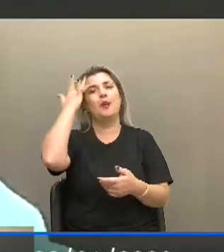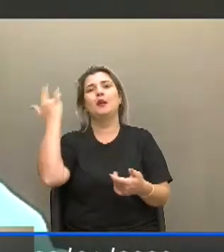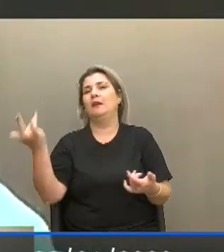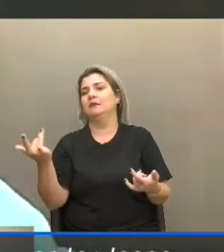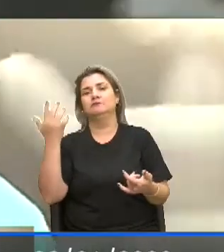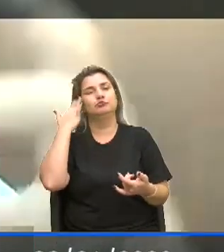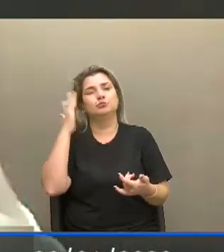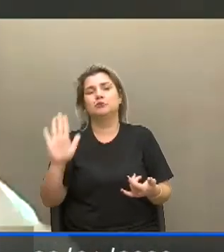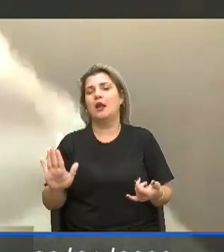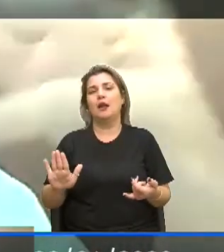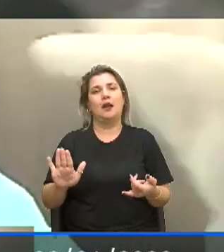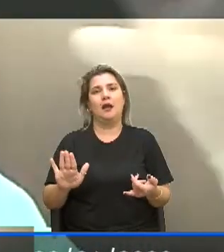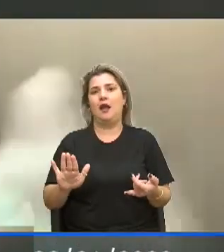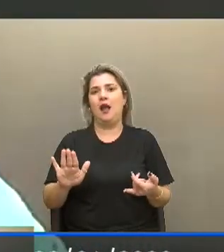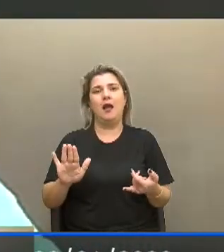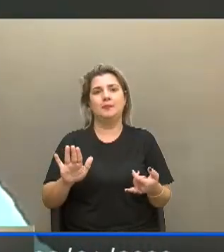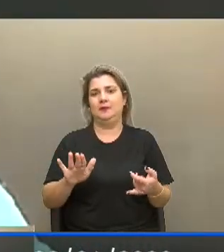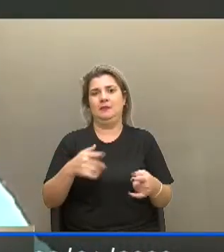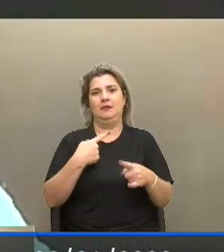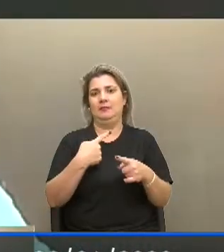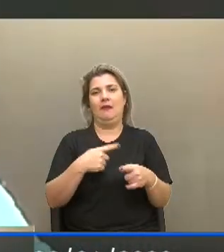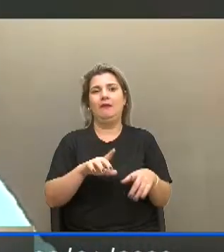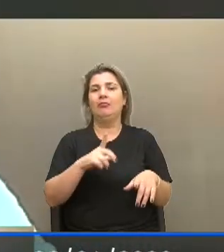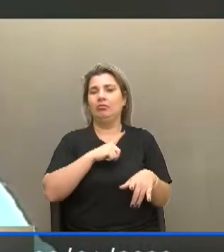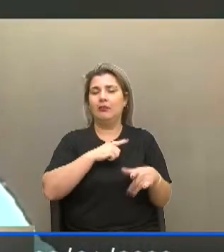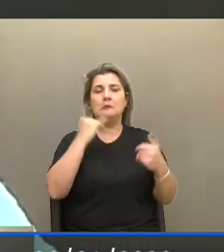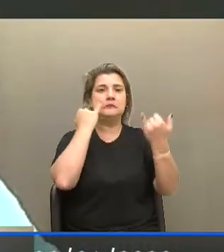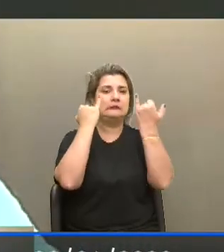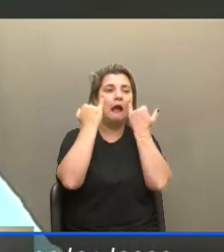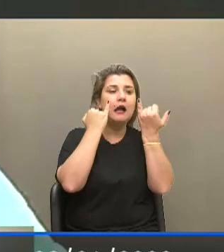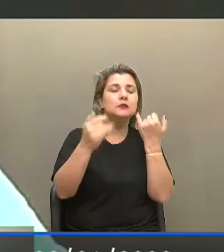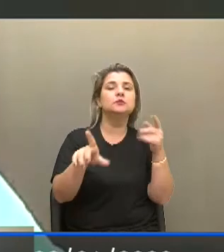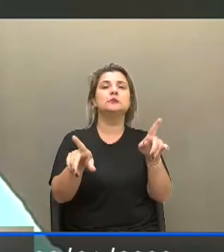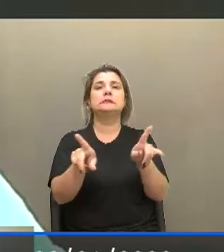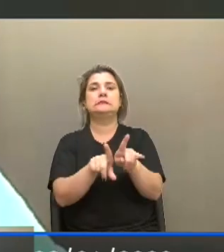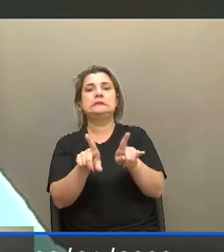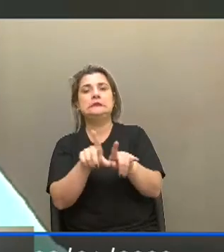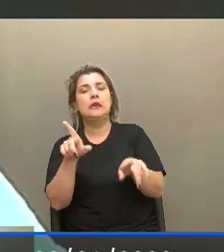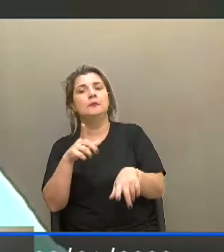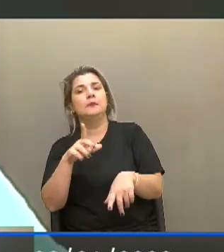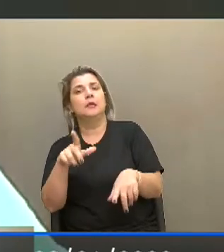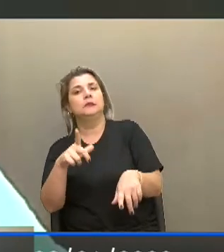cima de projeções, de dados, de informações, mas temos que ir monitorando. Eu acho que